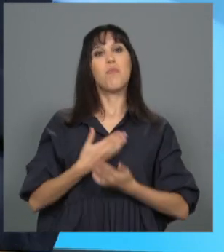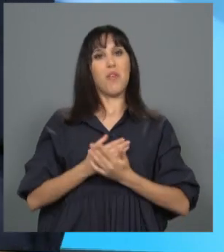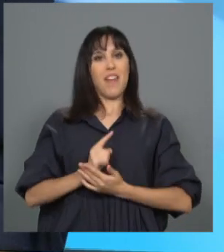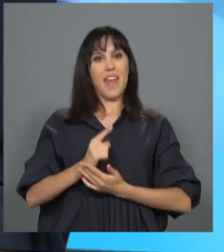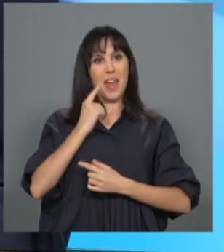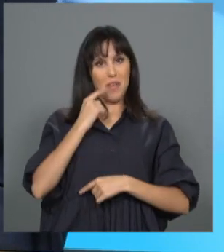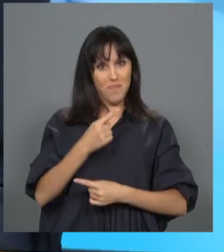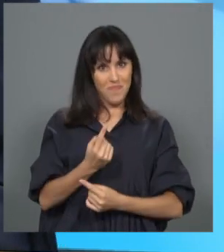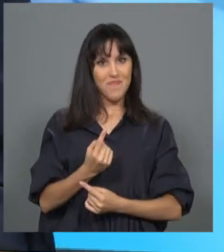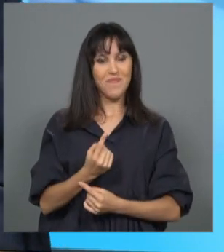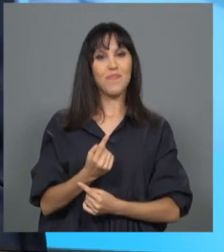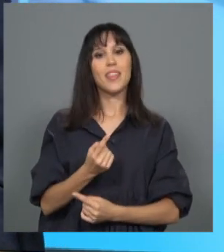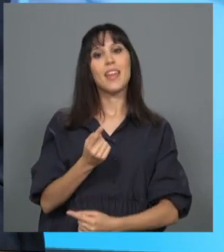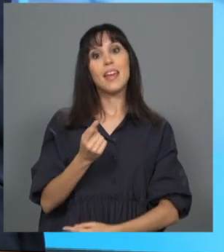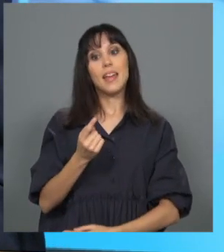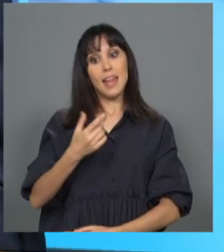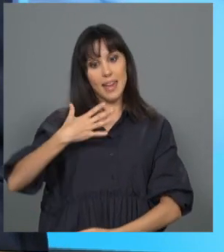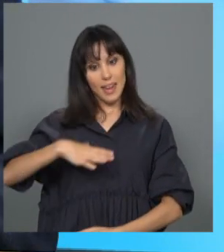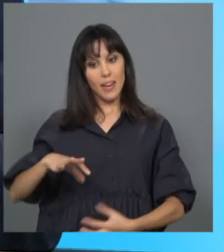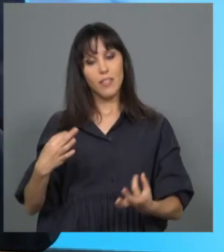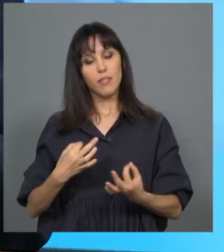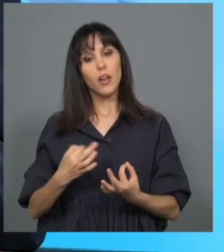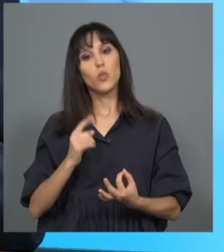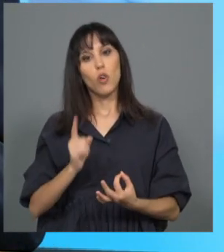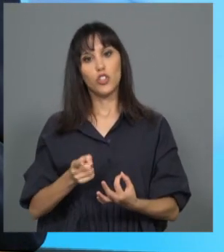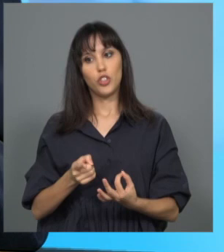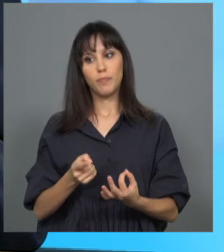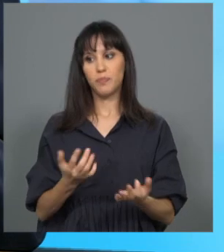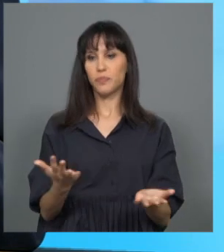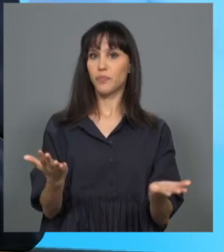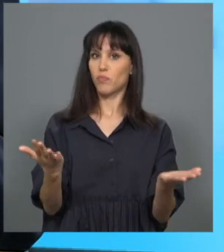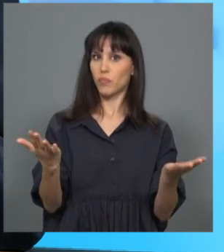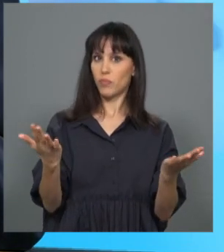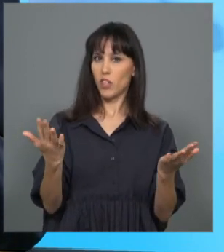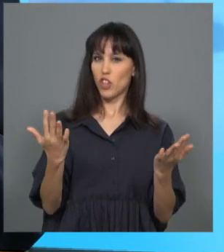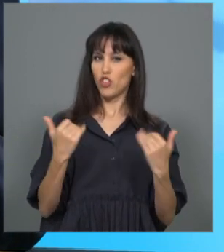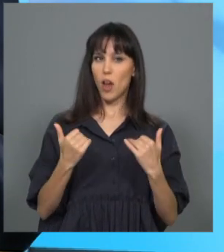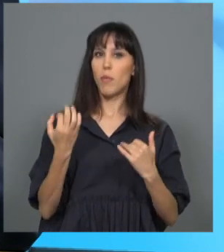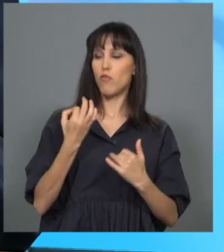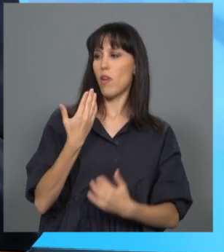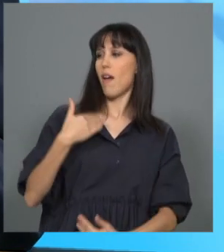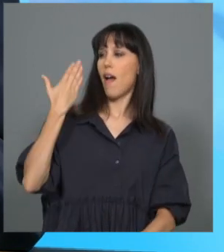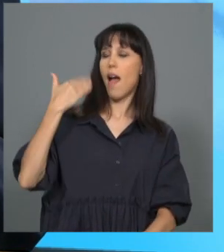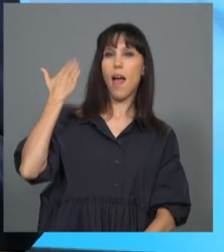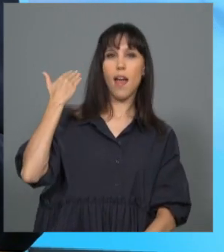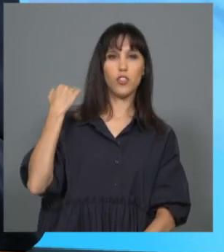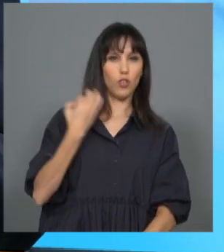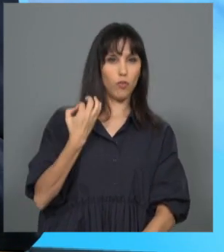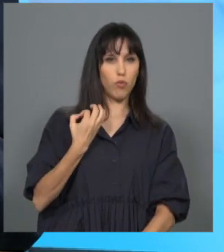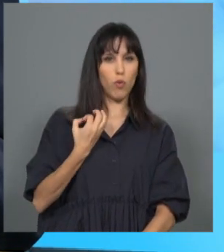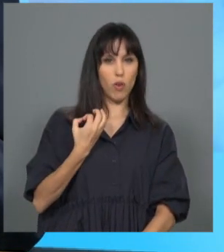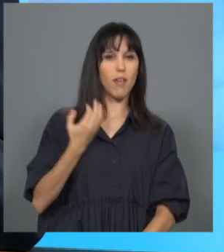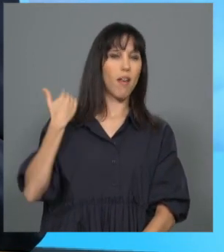Ou seja, eles querem, no fundo, puxar esse acontecimento fundador dos